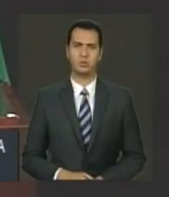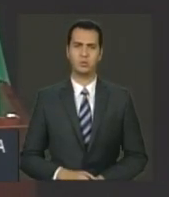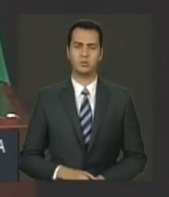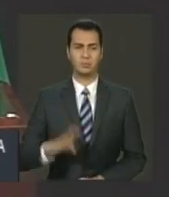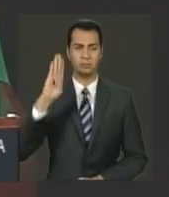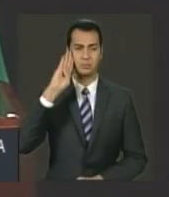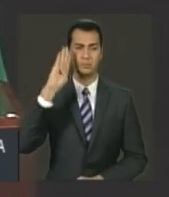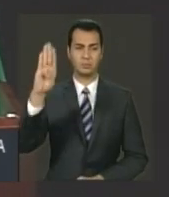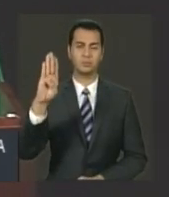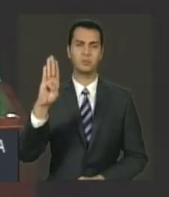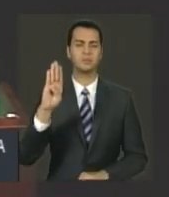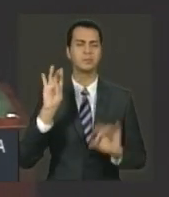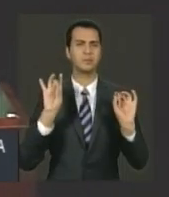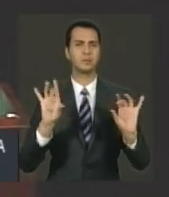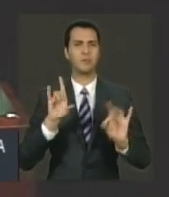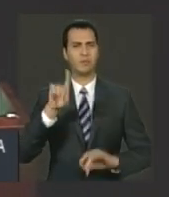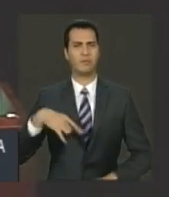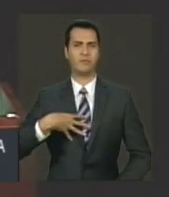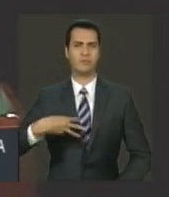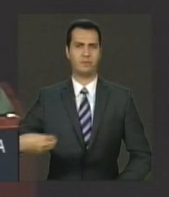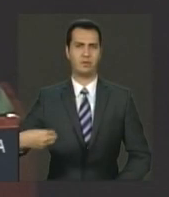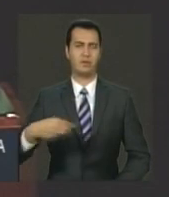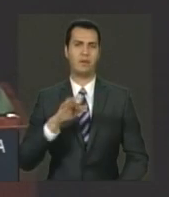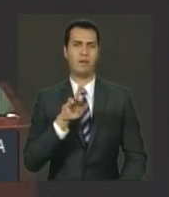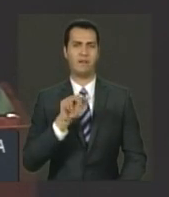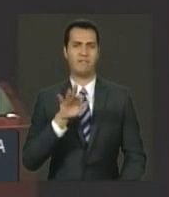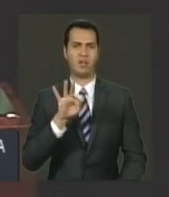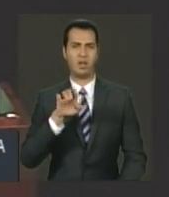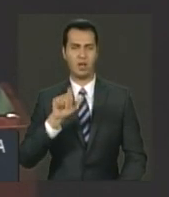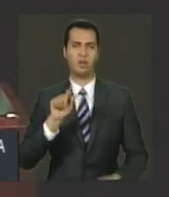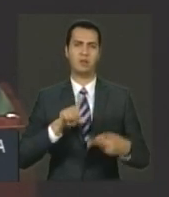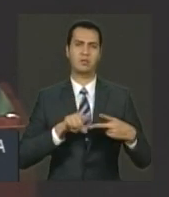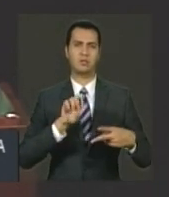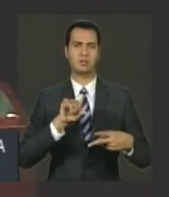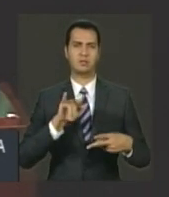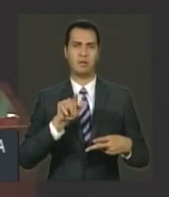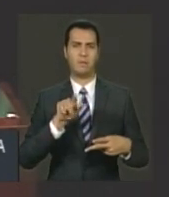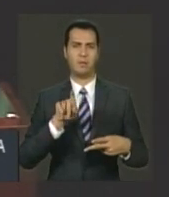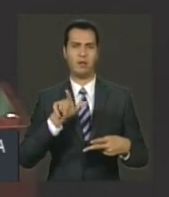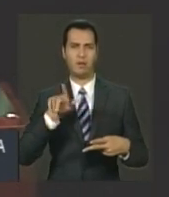principalmente das minhas queridas filhas, Rafaela e Isabela,